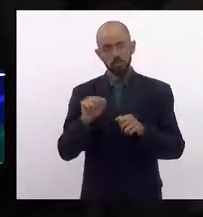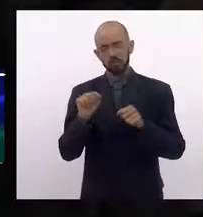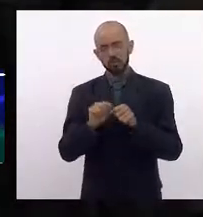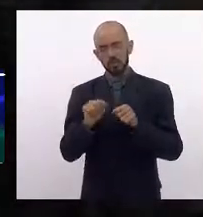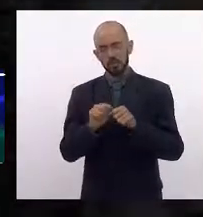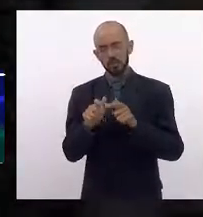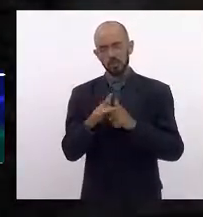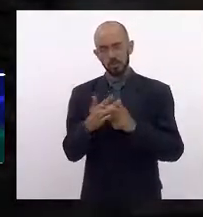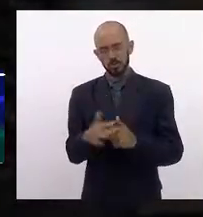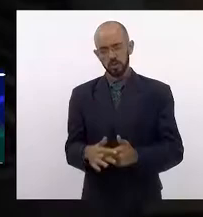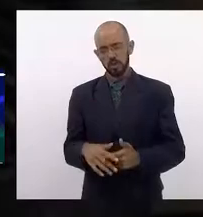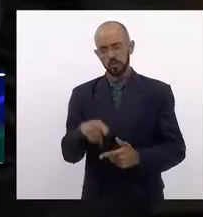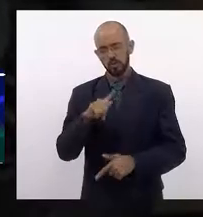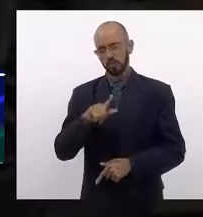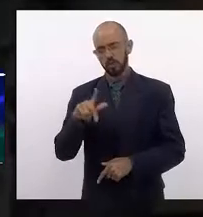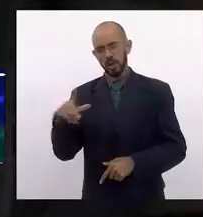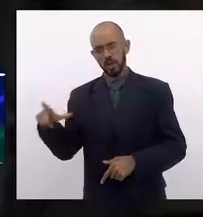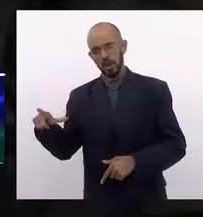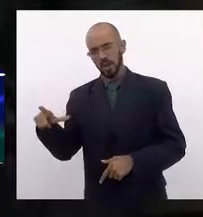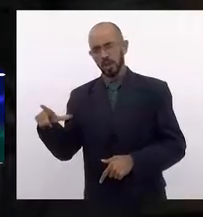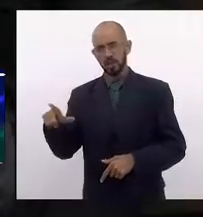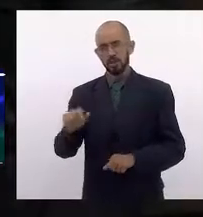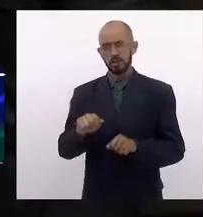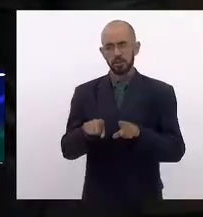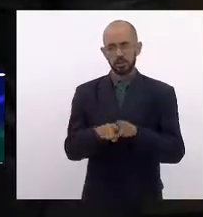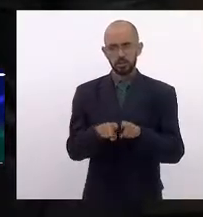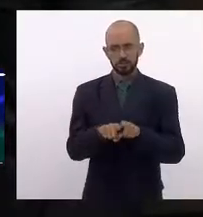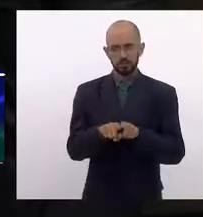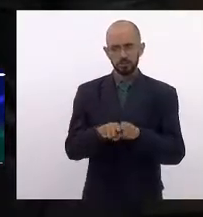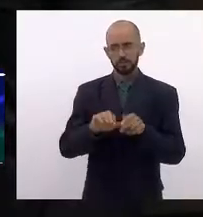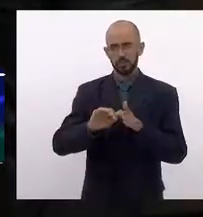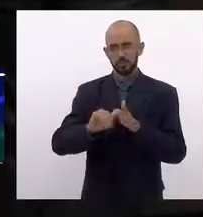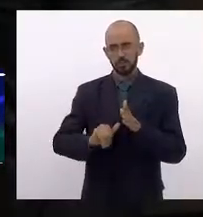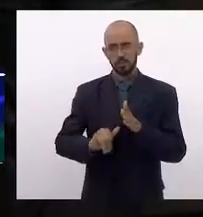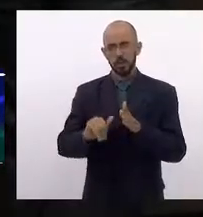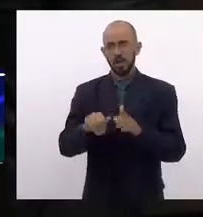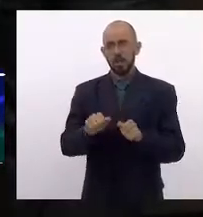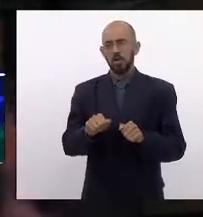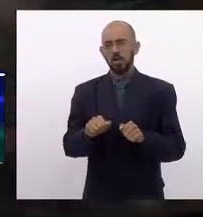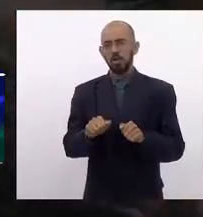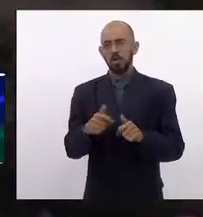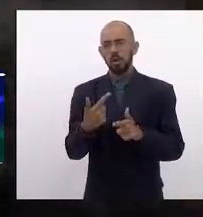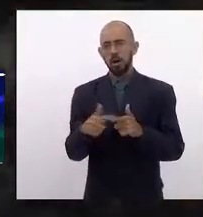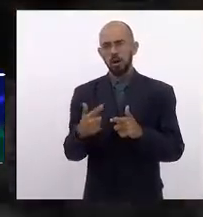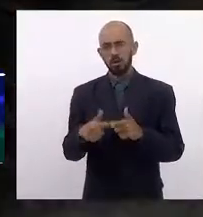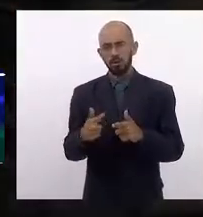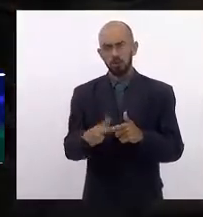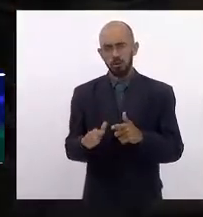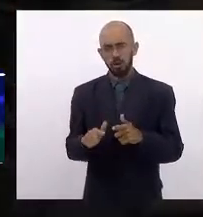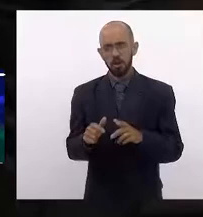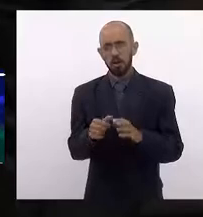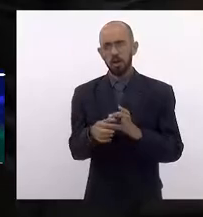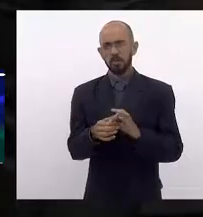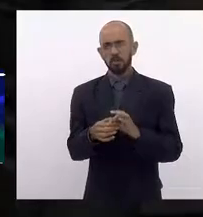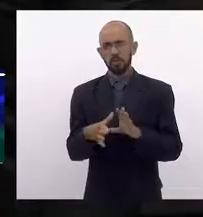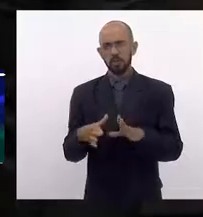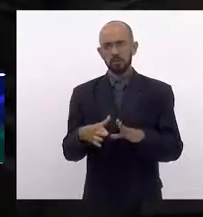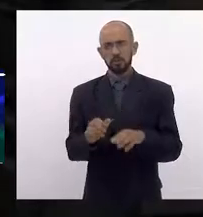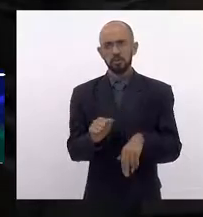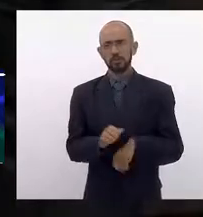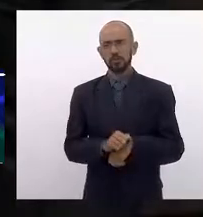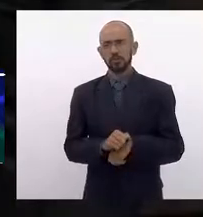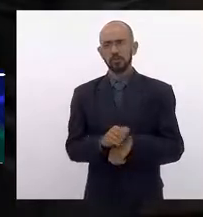aprimorar o projeto e inclusive Deputado Márcio Pacheco aquelas questões relacionais autorizativo porque a gente precisa